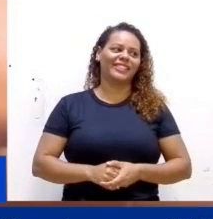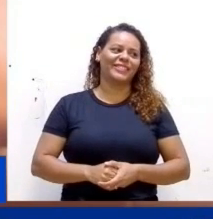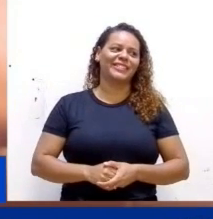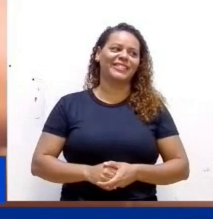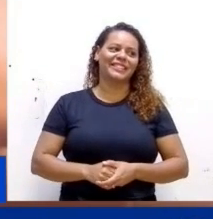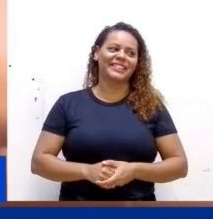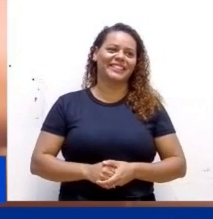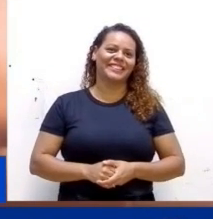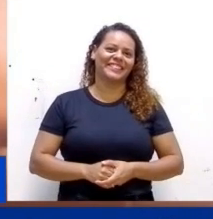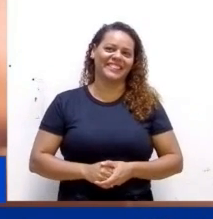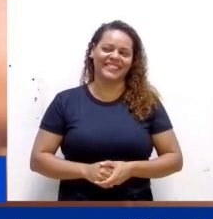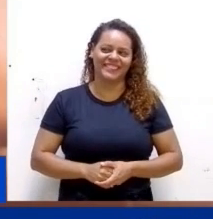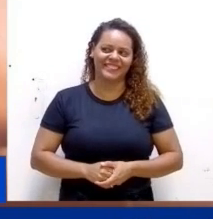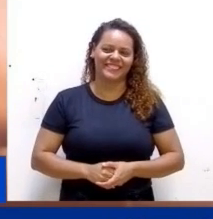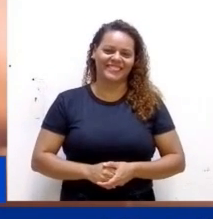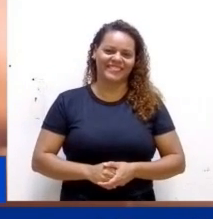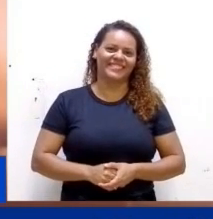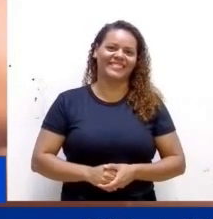Por que vocês riram?